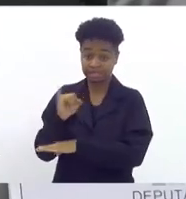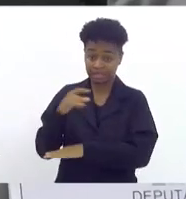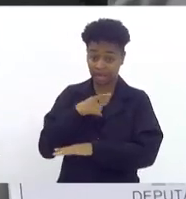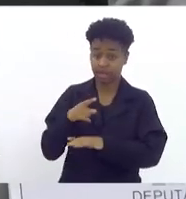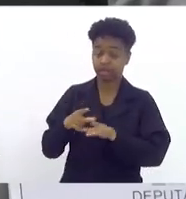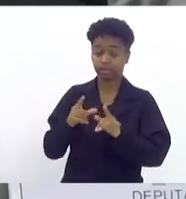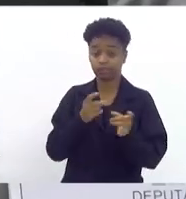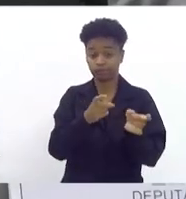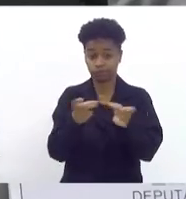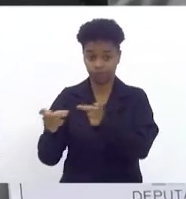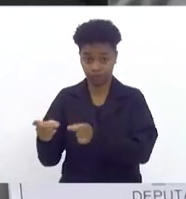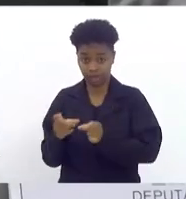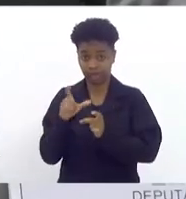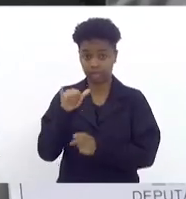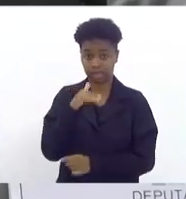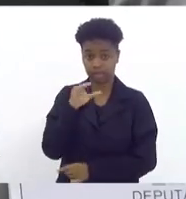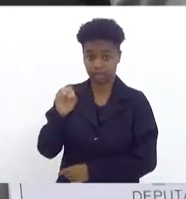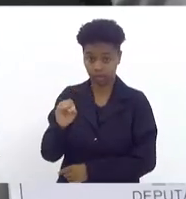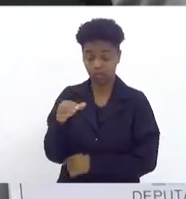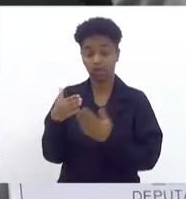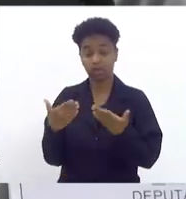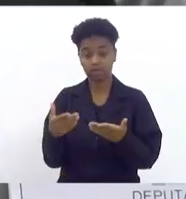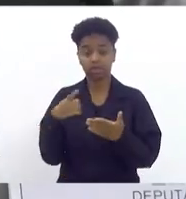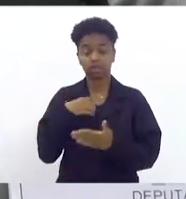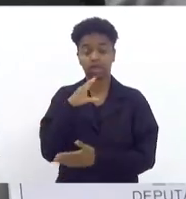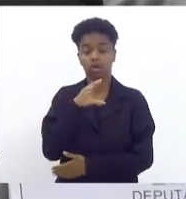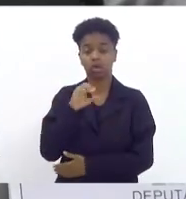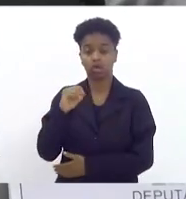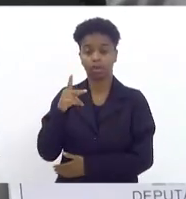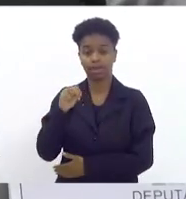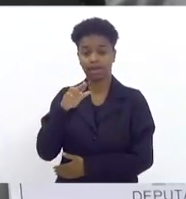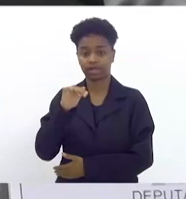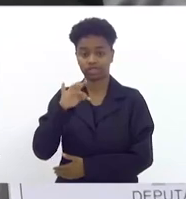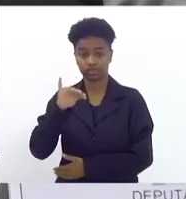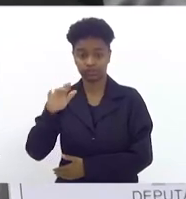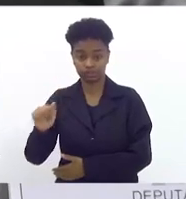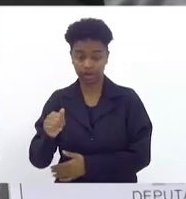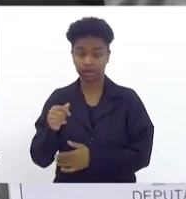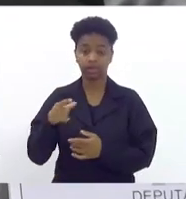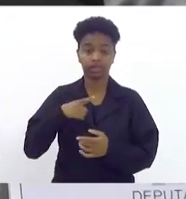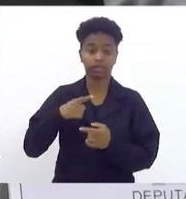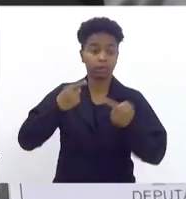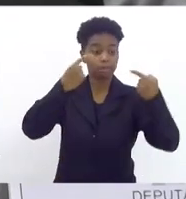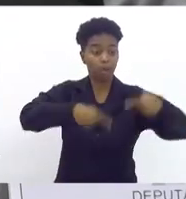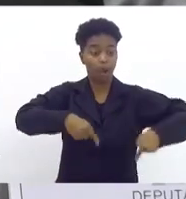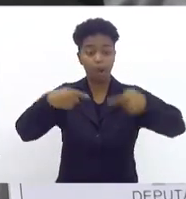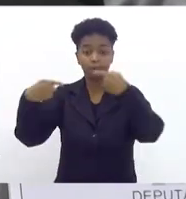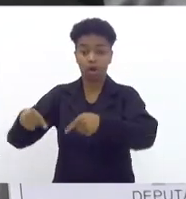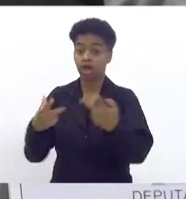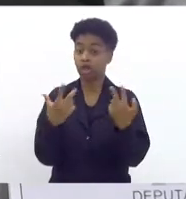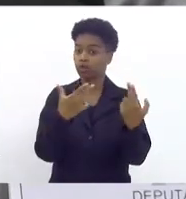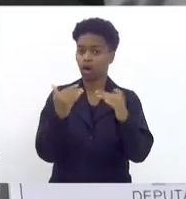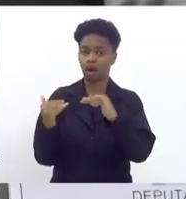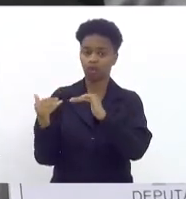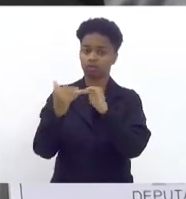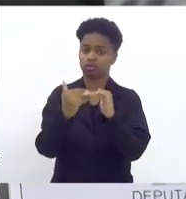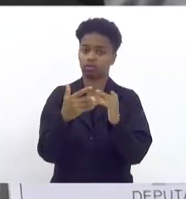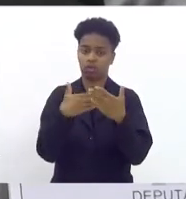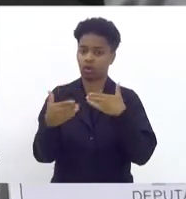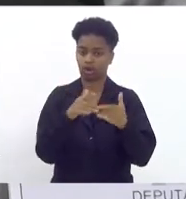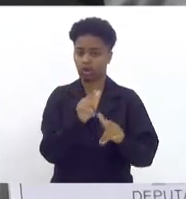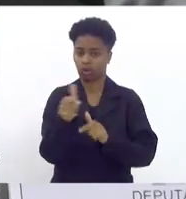leilão, a cooperativa vai concorrer em igualdade de condições com qualquer outro que esteja ali também,